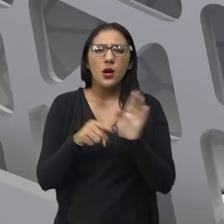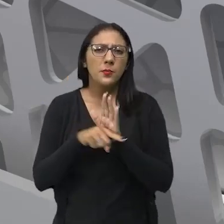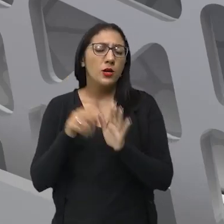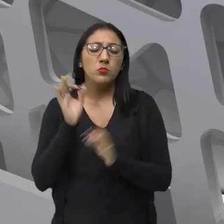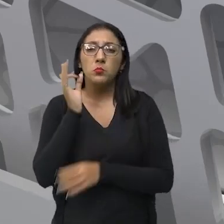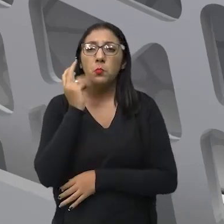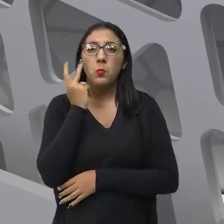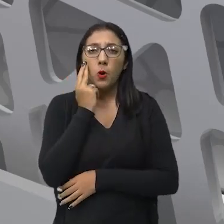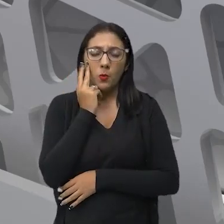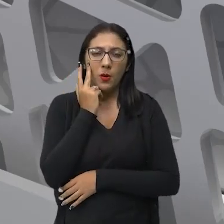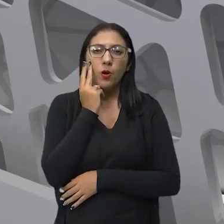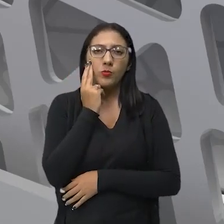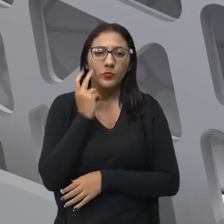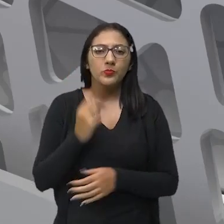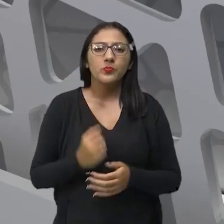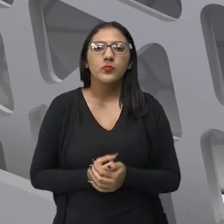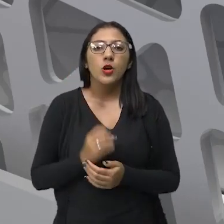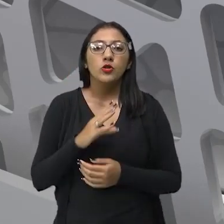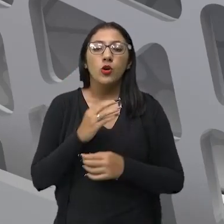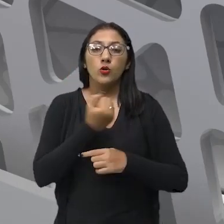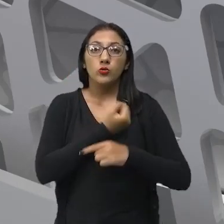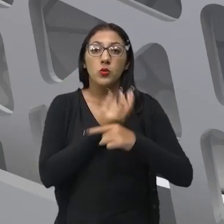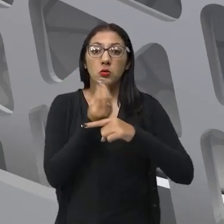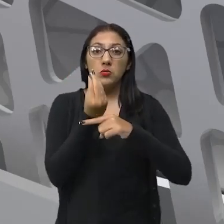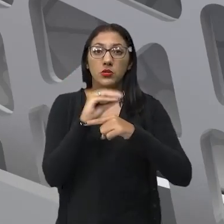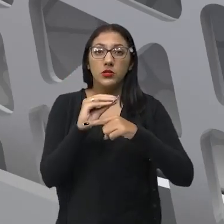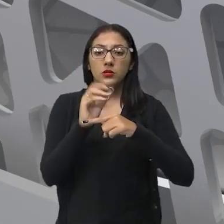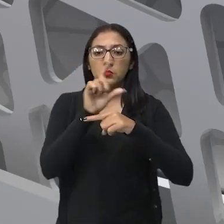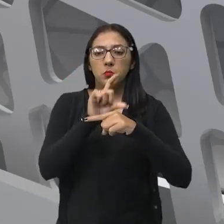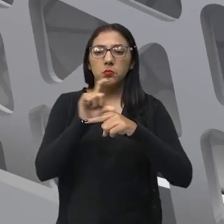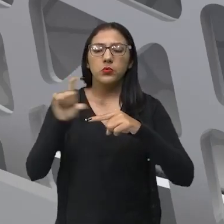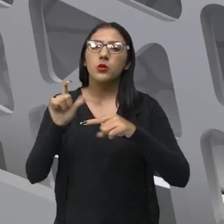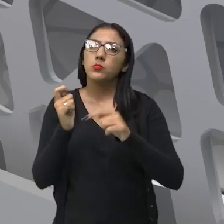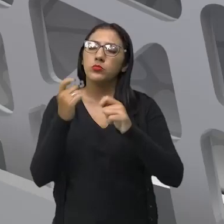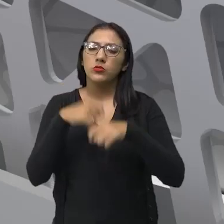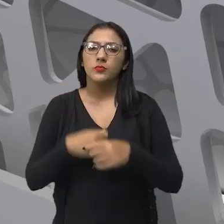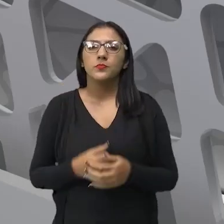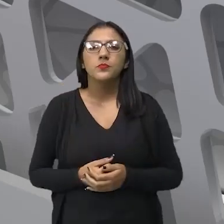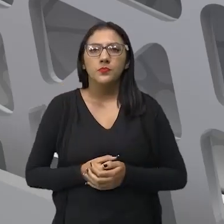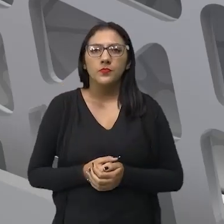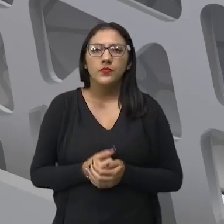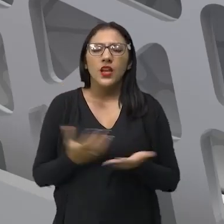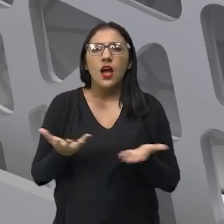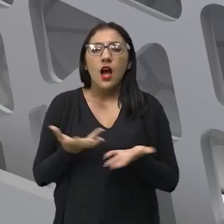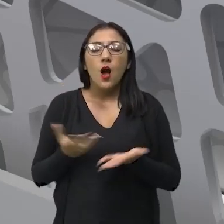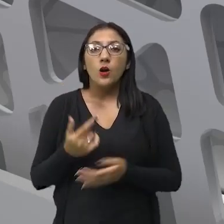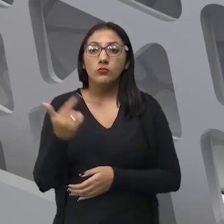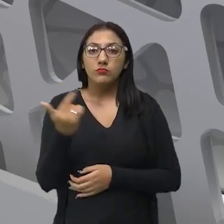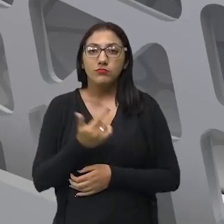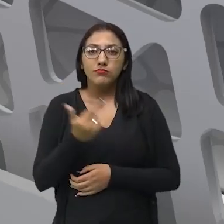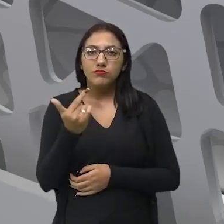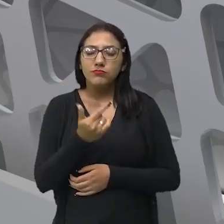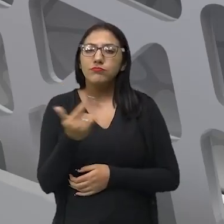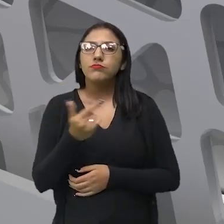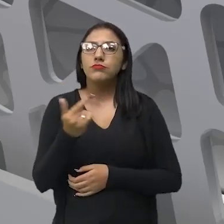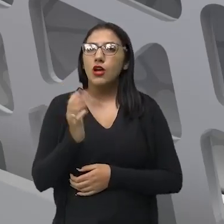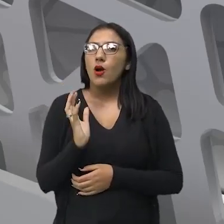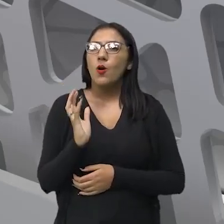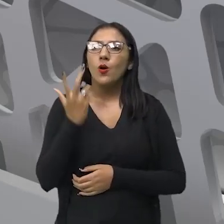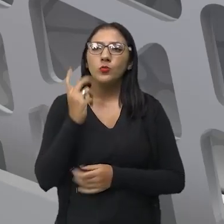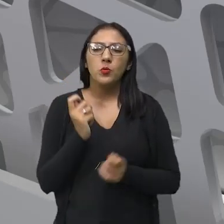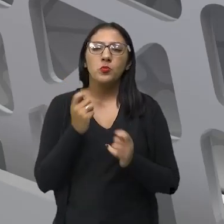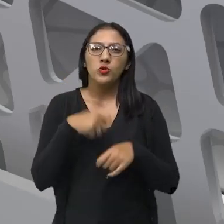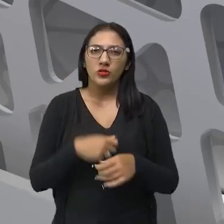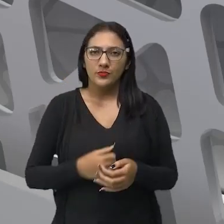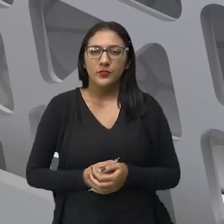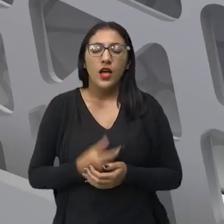né? Somente com os numeradores. Agora, nós temos a segunda situação, né? Nosso segundo caso, que